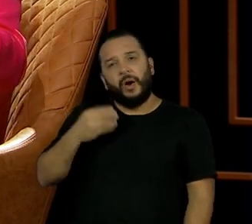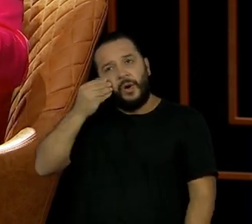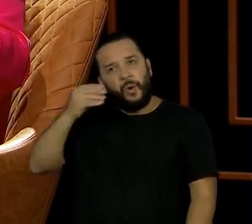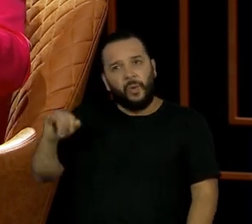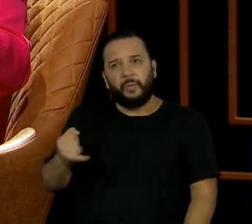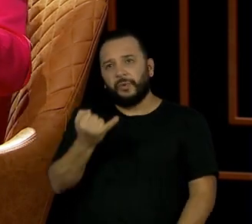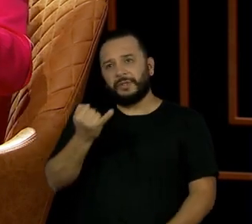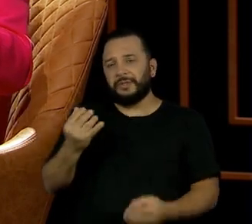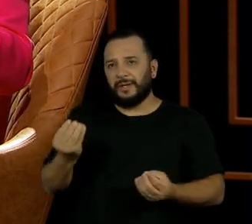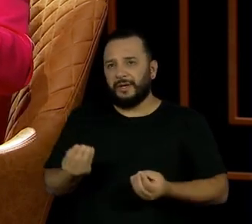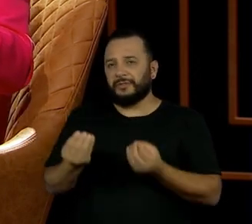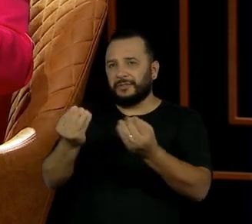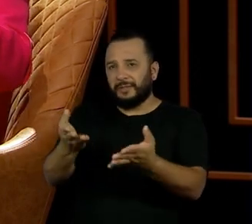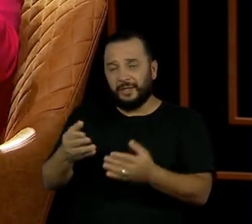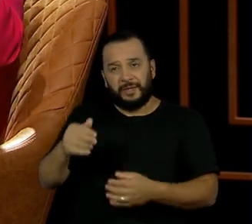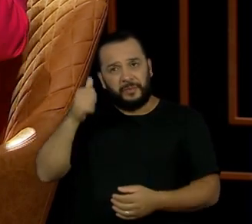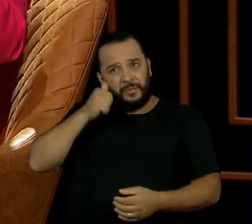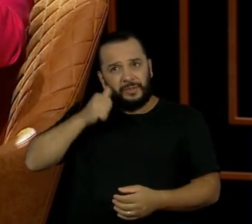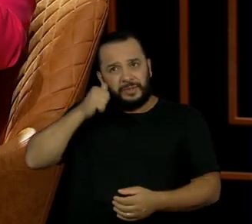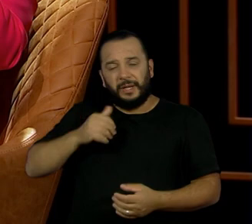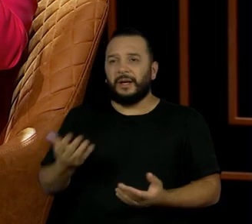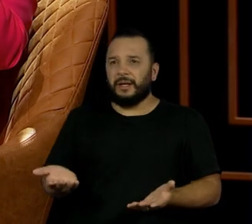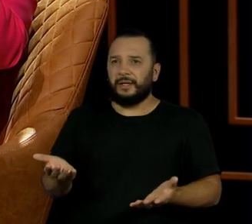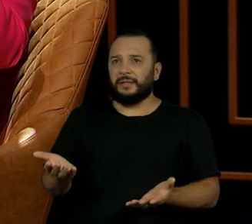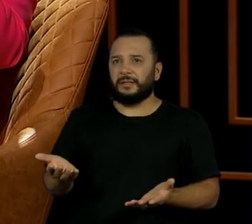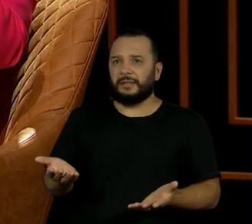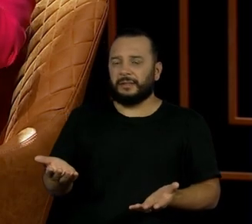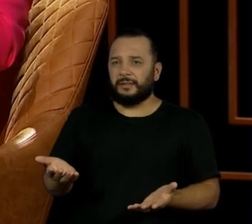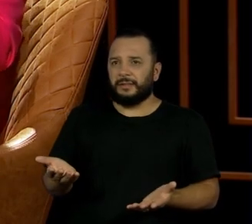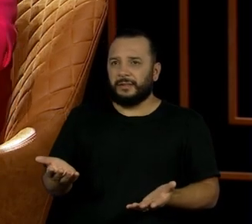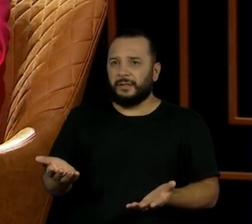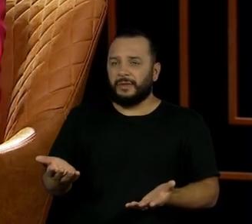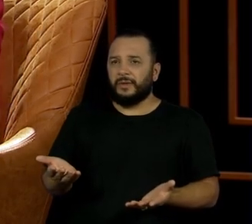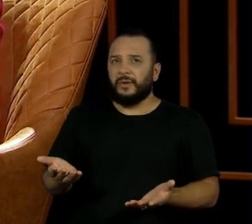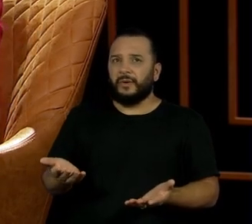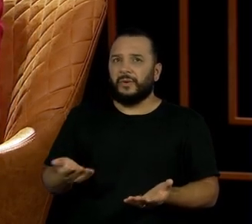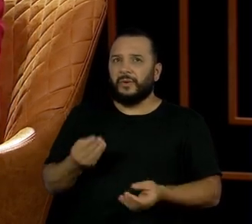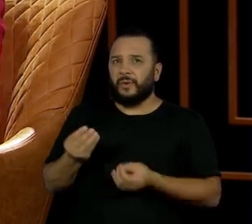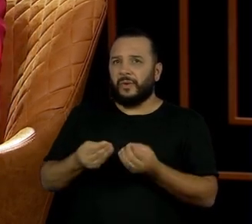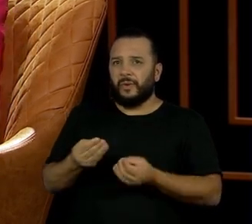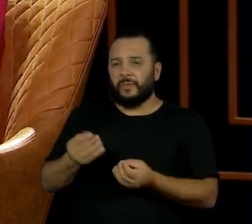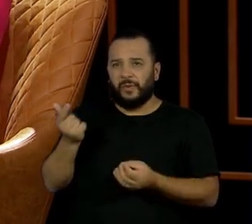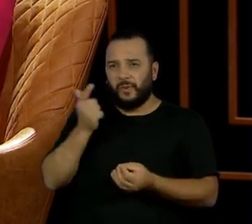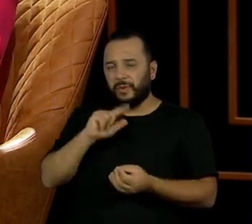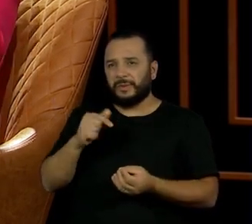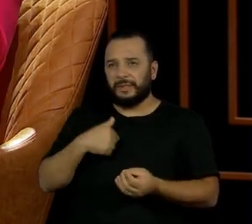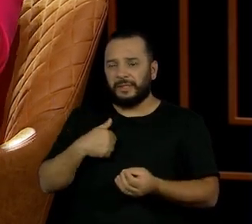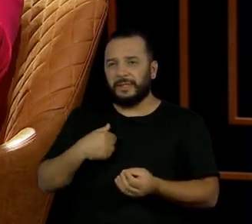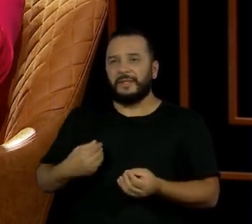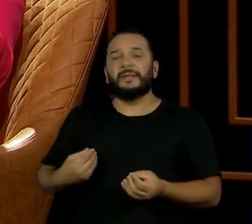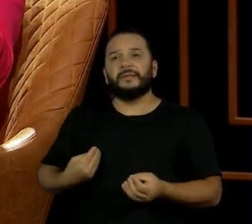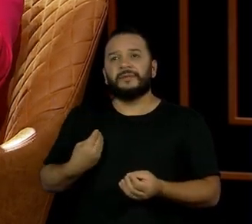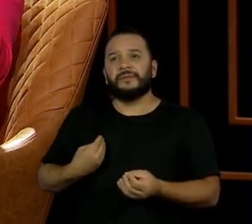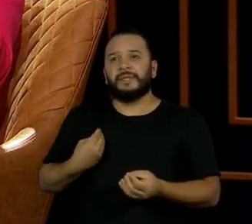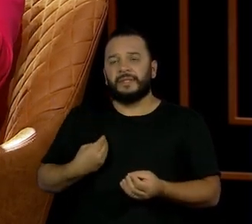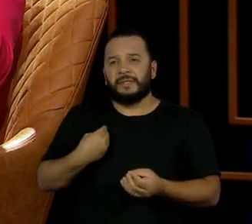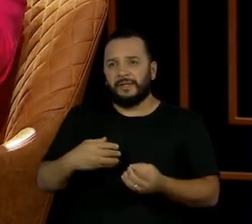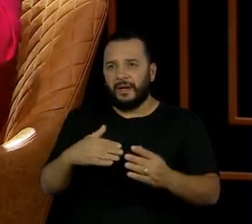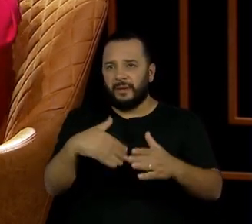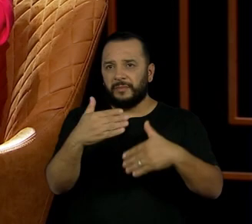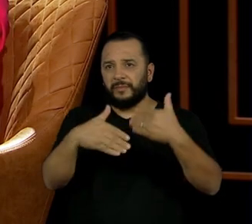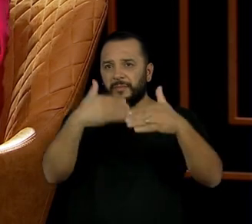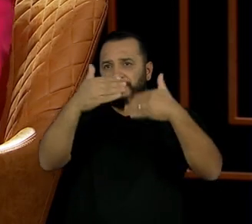de através da prosperidade ter uma prosperidade pessoal